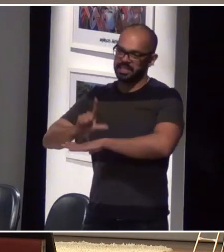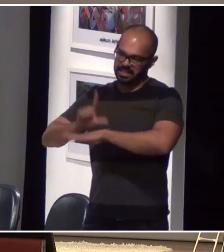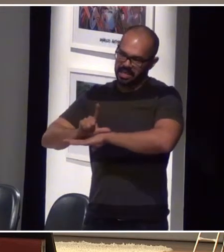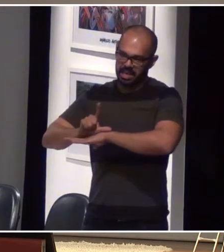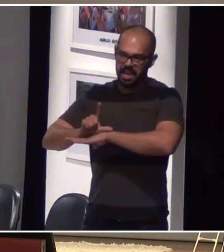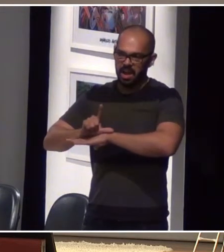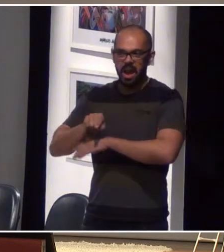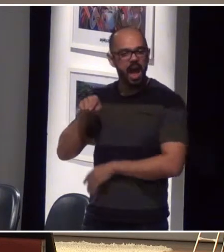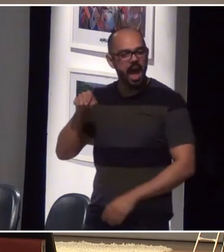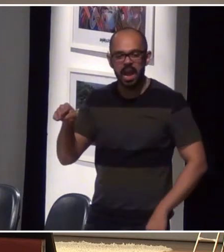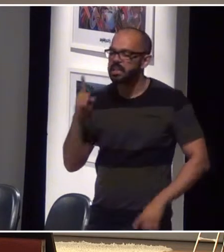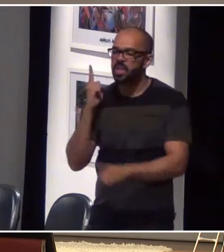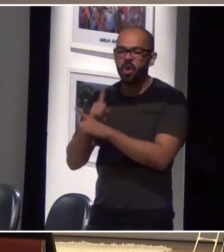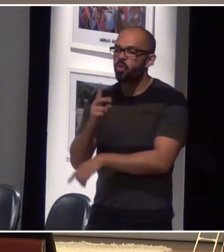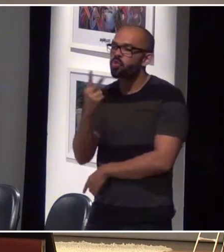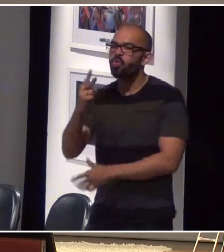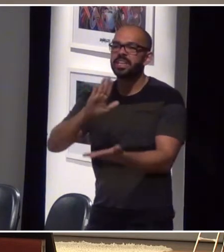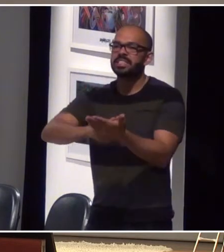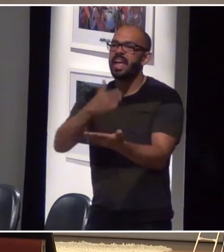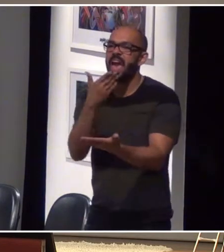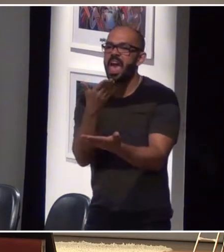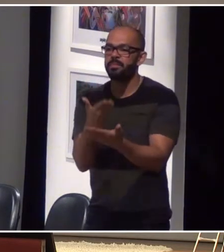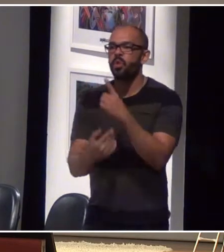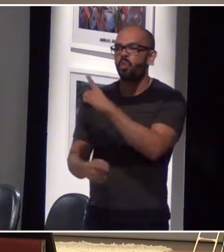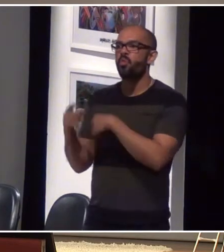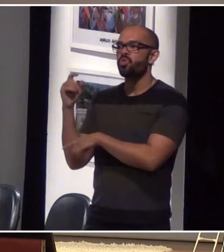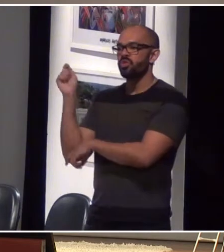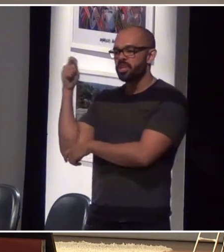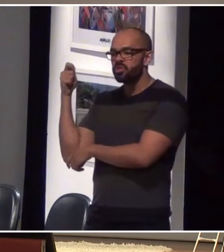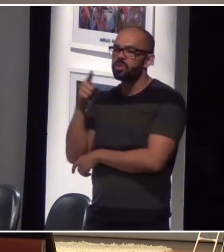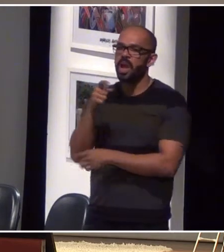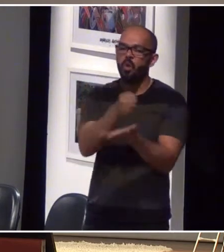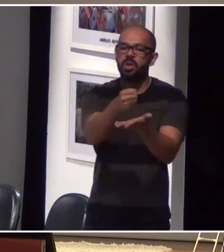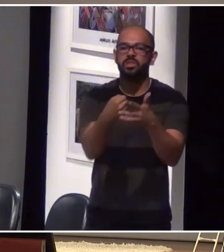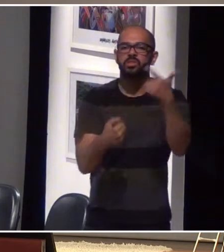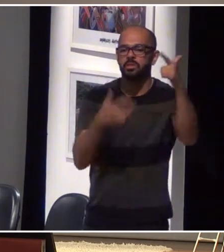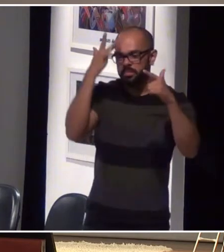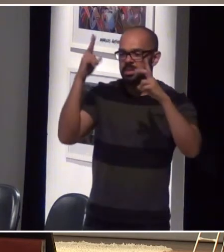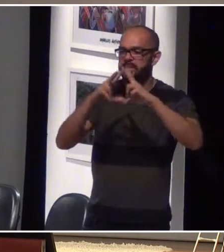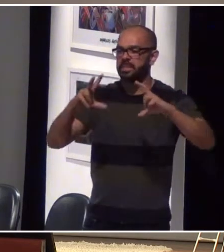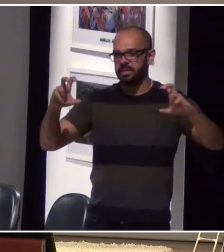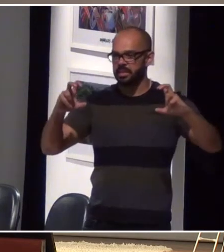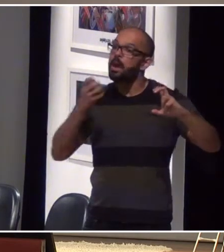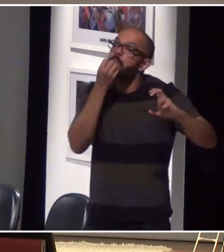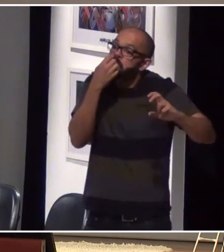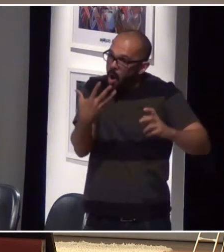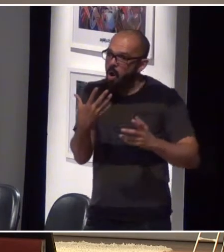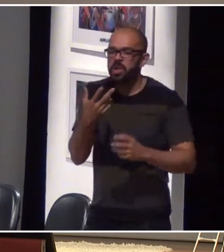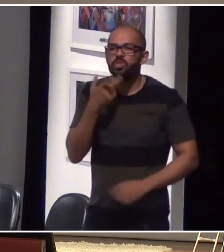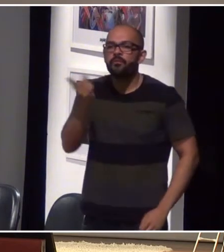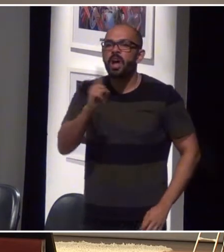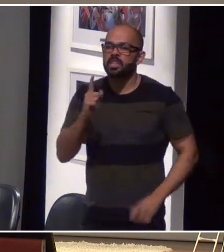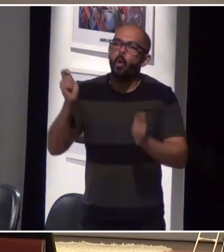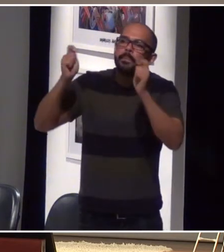lexicais. Ela não encontrou 2 intérpretes disponíveis no Rio Grande do Sul e contratou uma menina de Santa Catarina. Boa, não